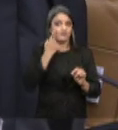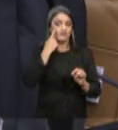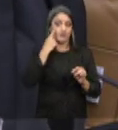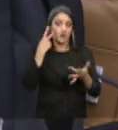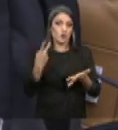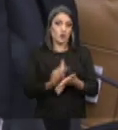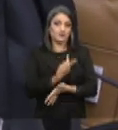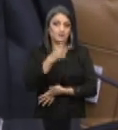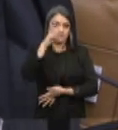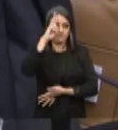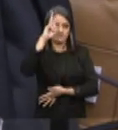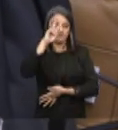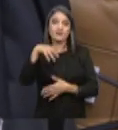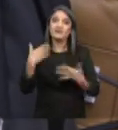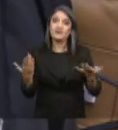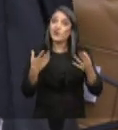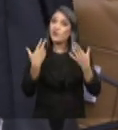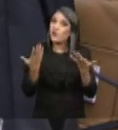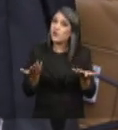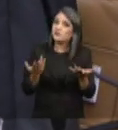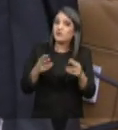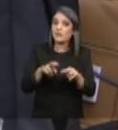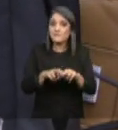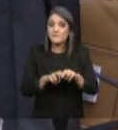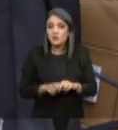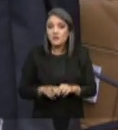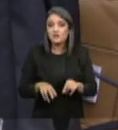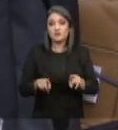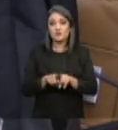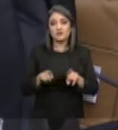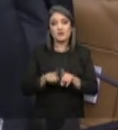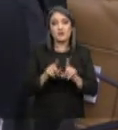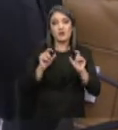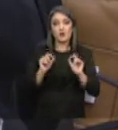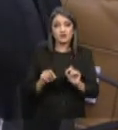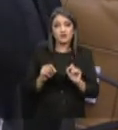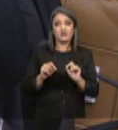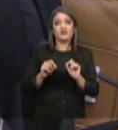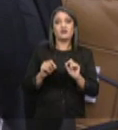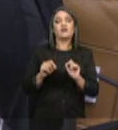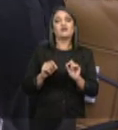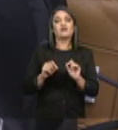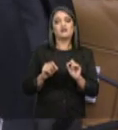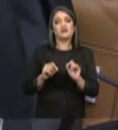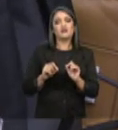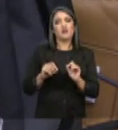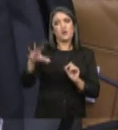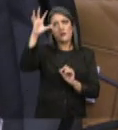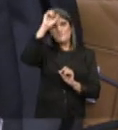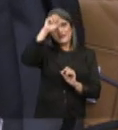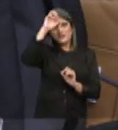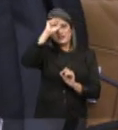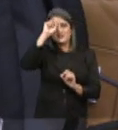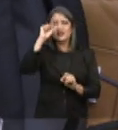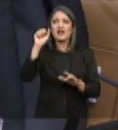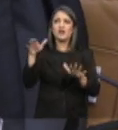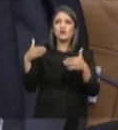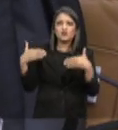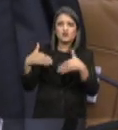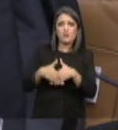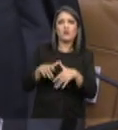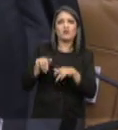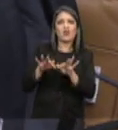que está por isso mesmo lição de humildade em sua grandeza ele também nos